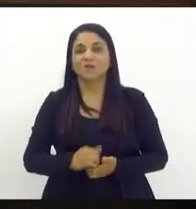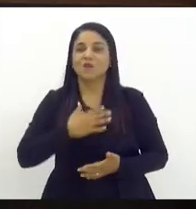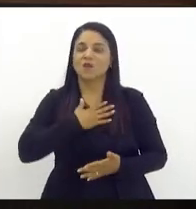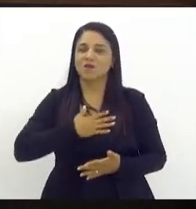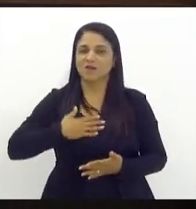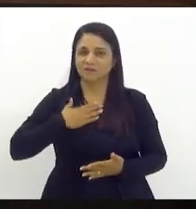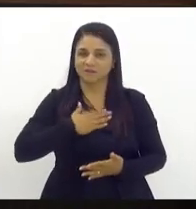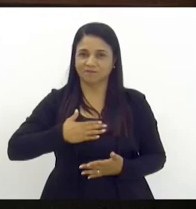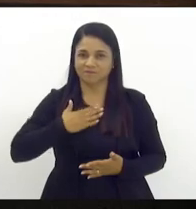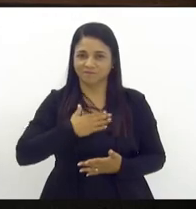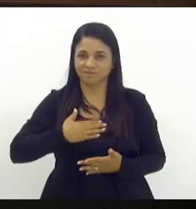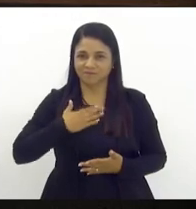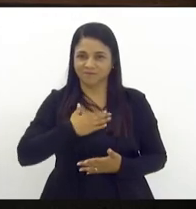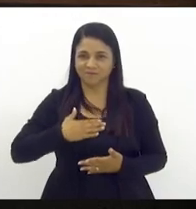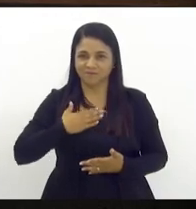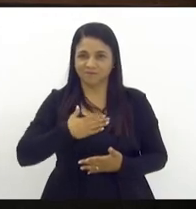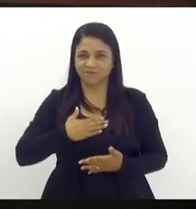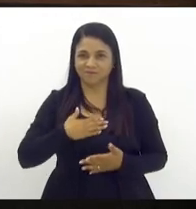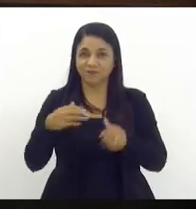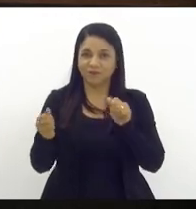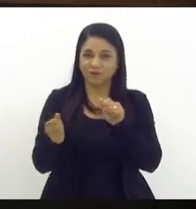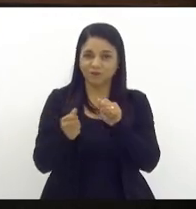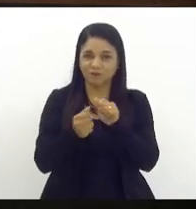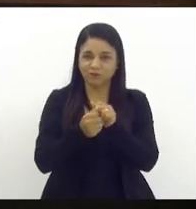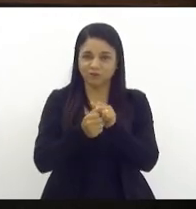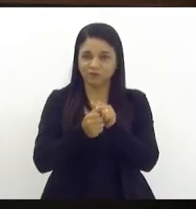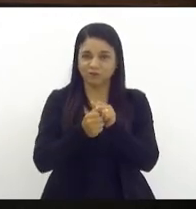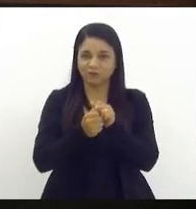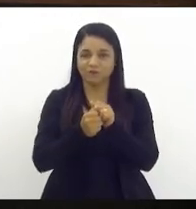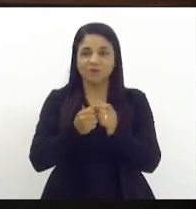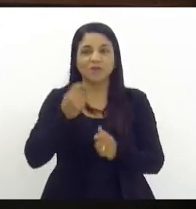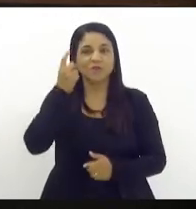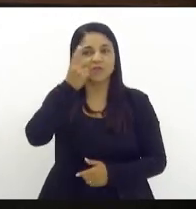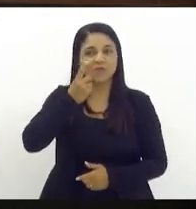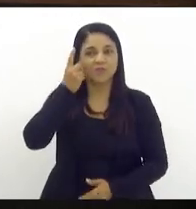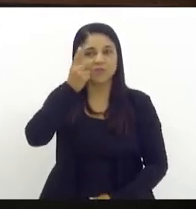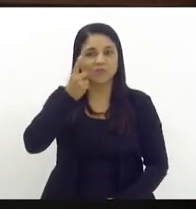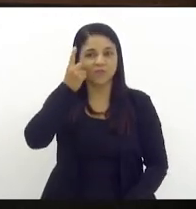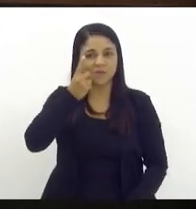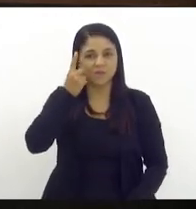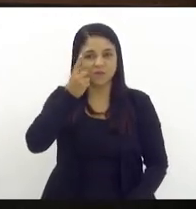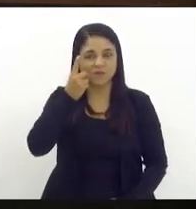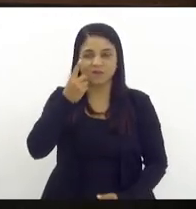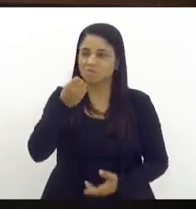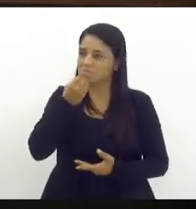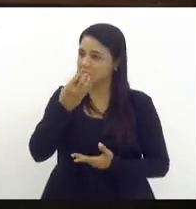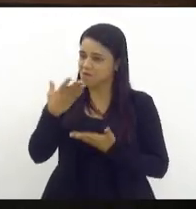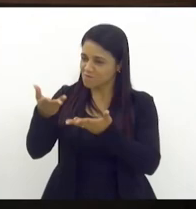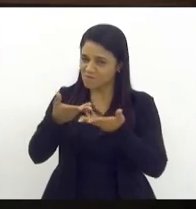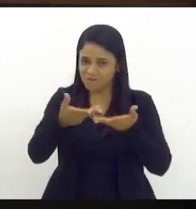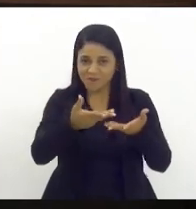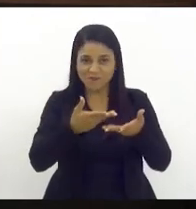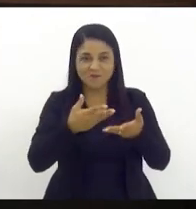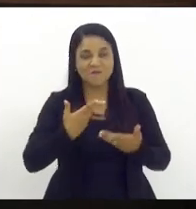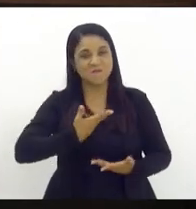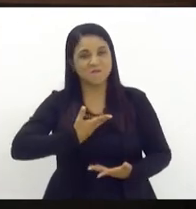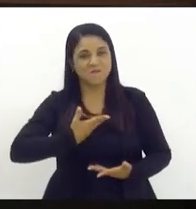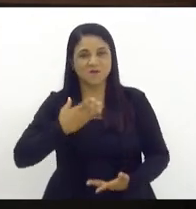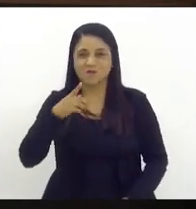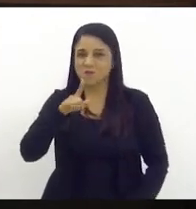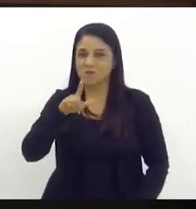Gostaria, junto aqui com as colegas deputadas, seja bem-vinda, companheira Lucinha, de volta, agora